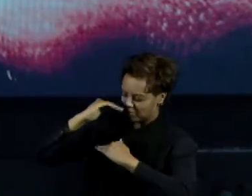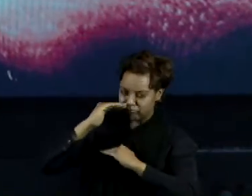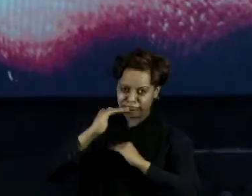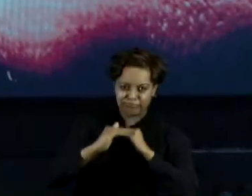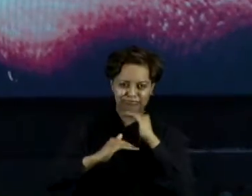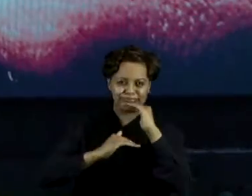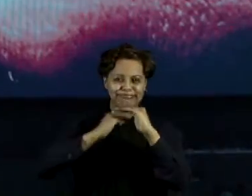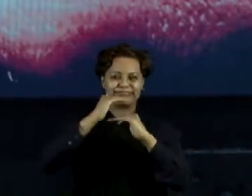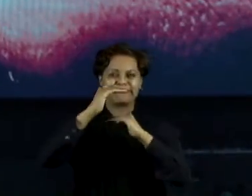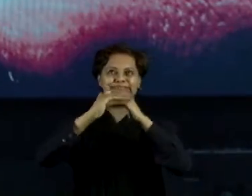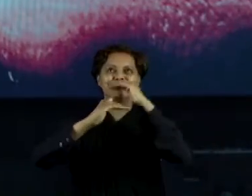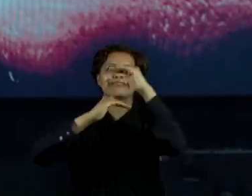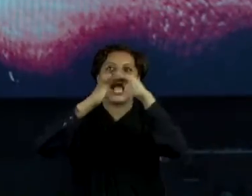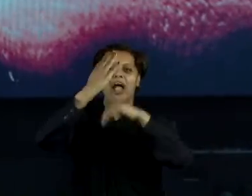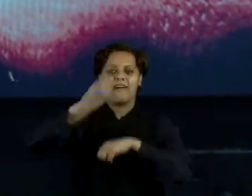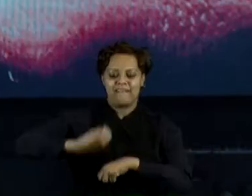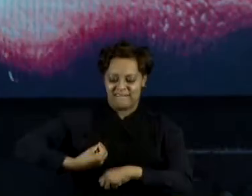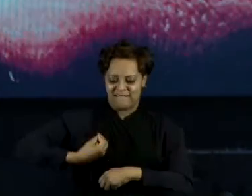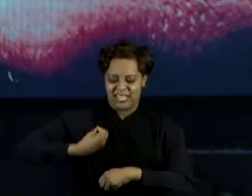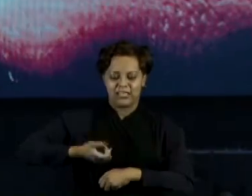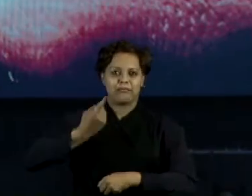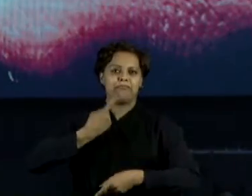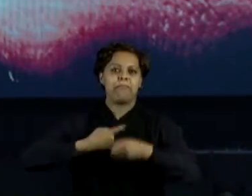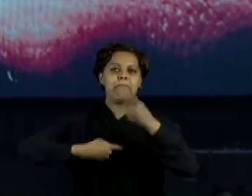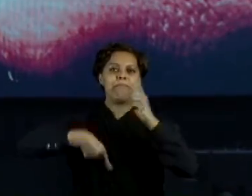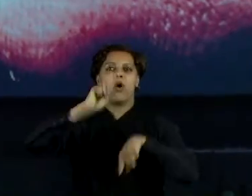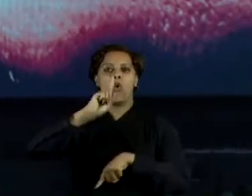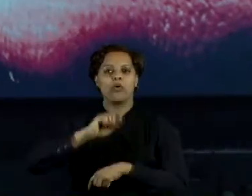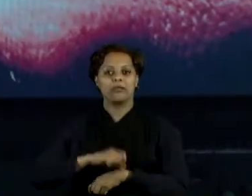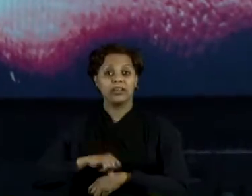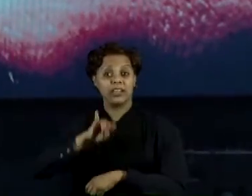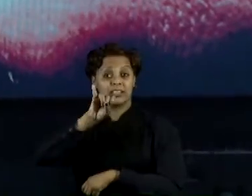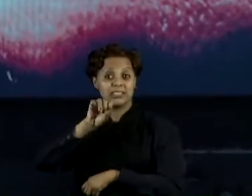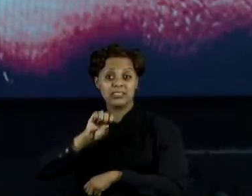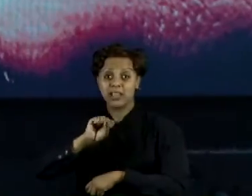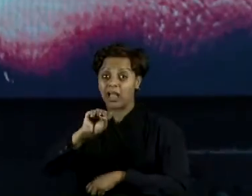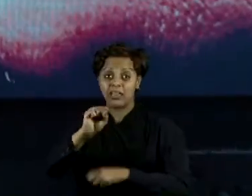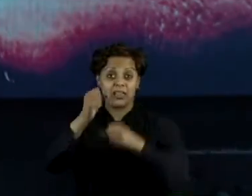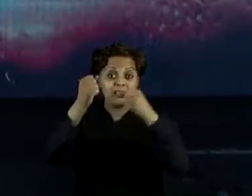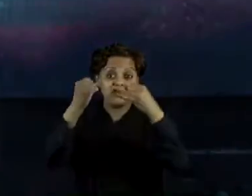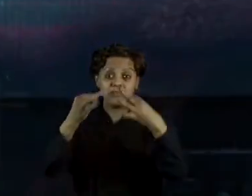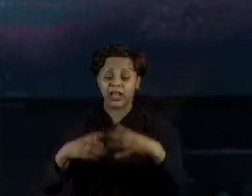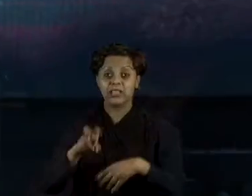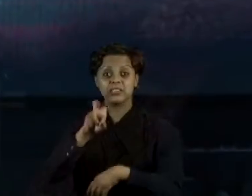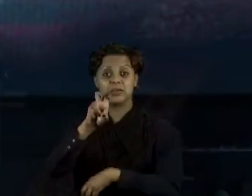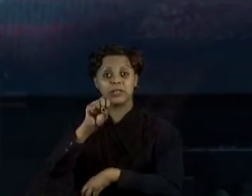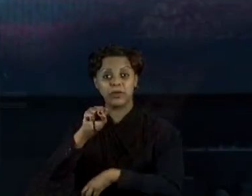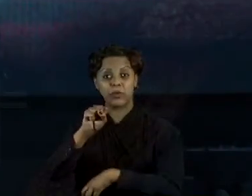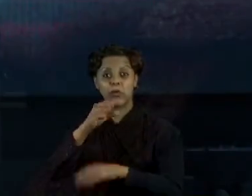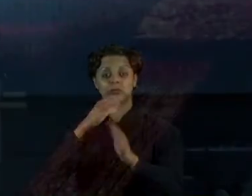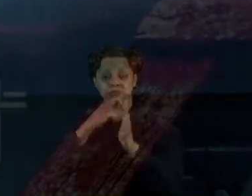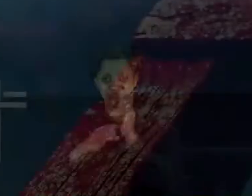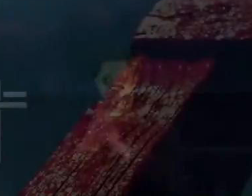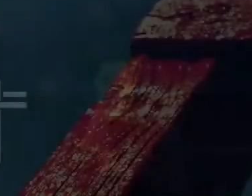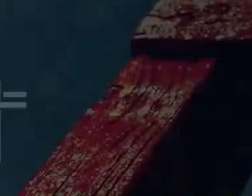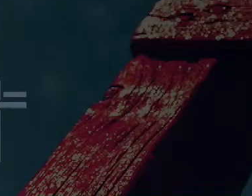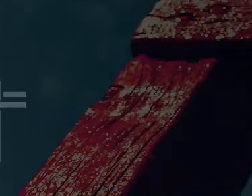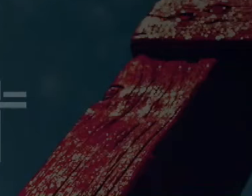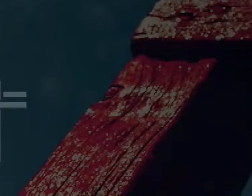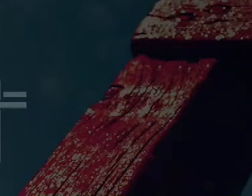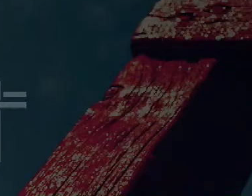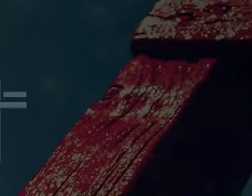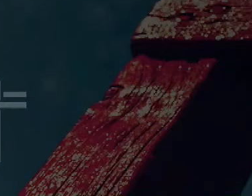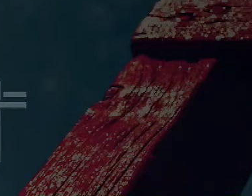prosperidade, favor. Isaías 58, 10 e 11 diz assim: se abrires a